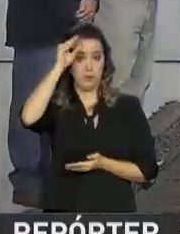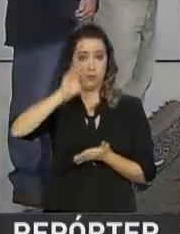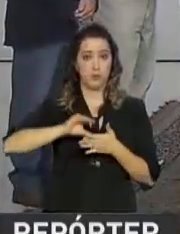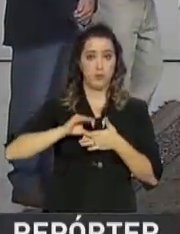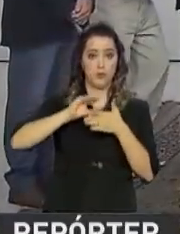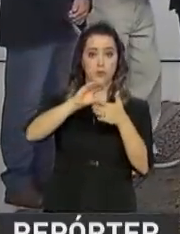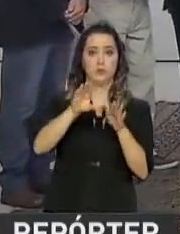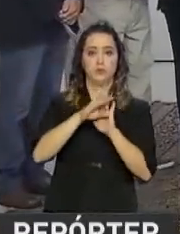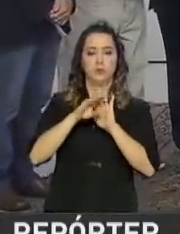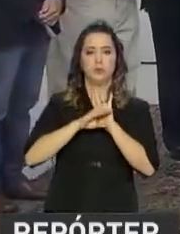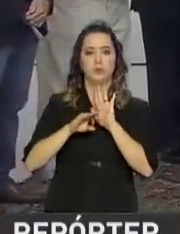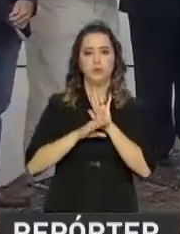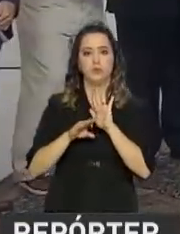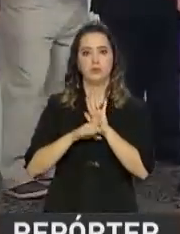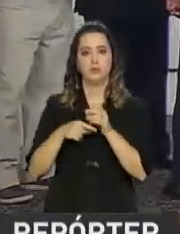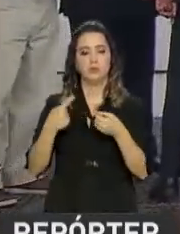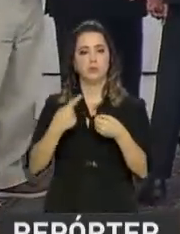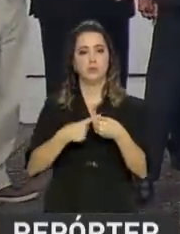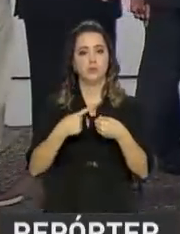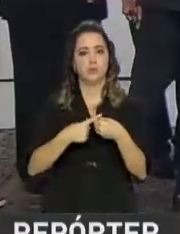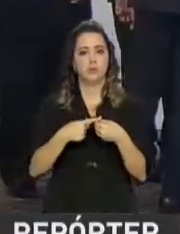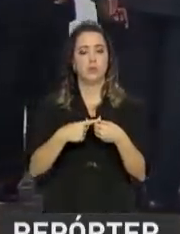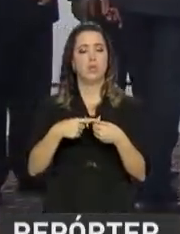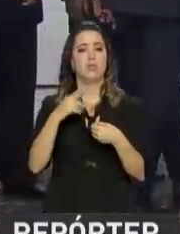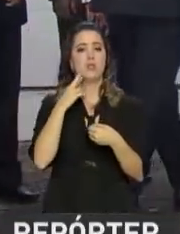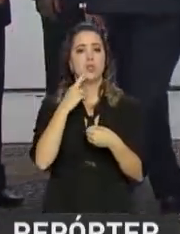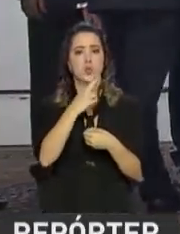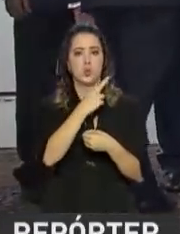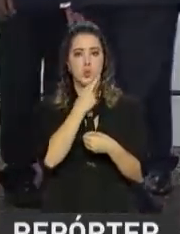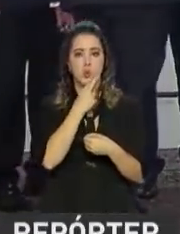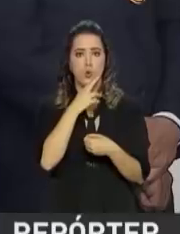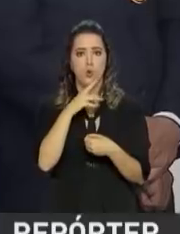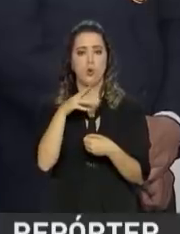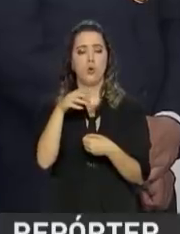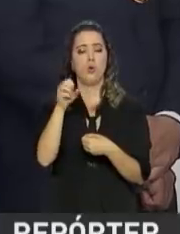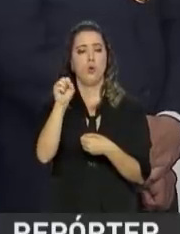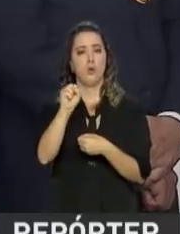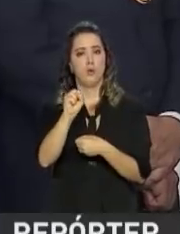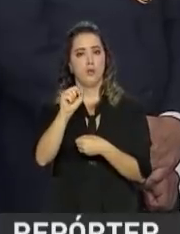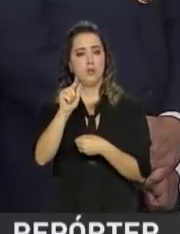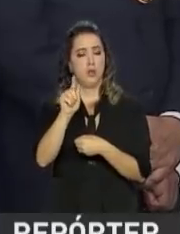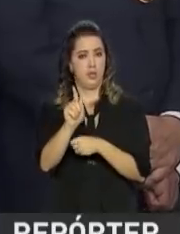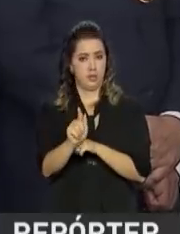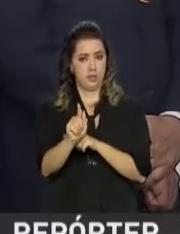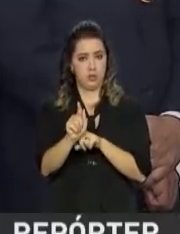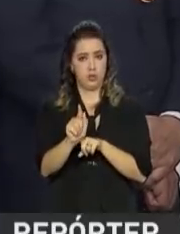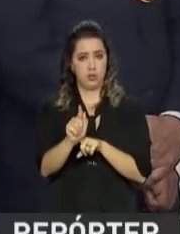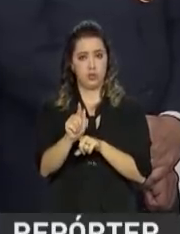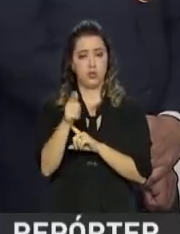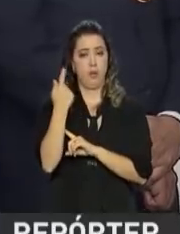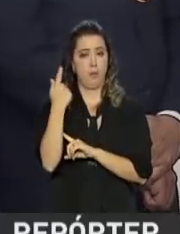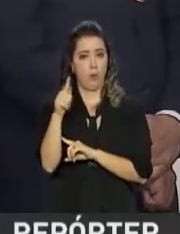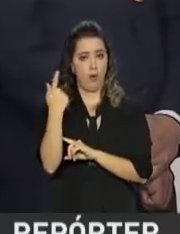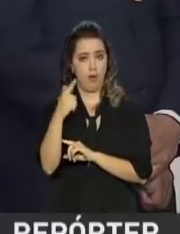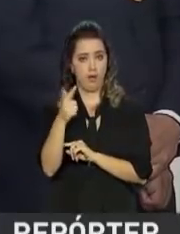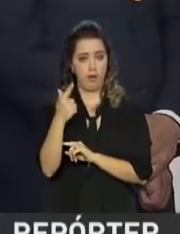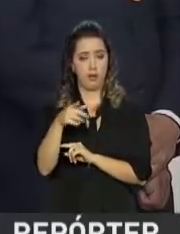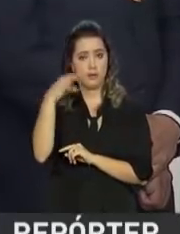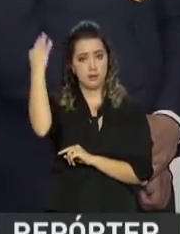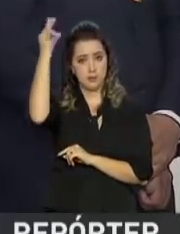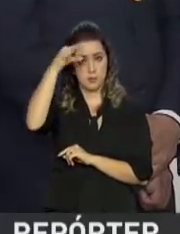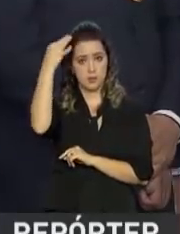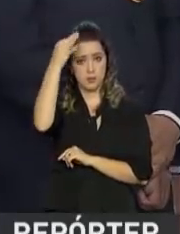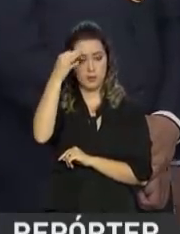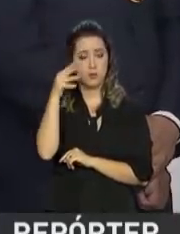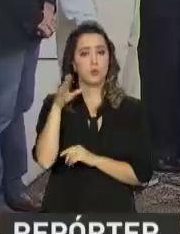e coordenadores dos projetos de Boa Vista, em Roraima, Aracaju, em Sergipe, Morrinhos, em Goiás, Viana, no Espírito Santo